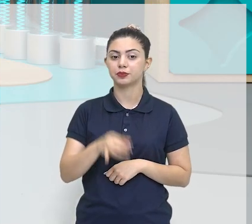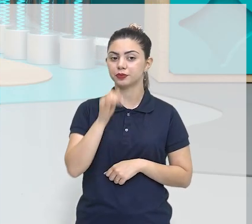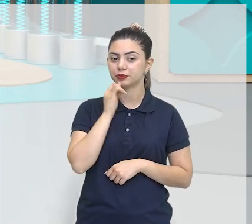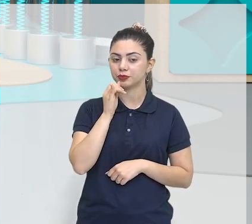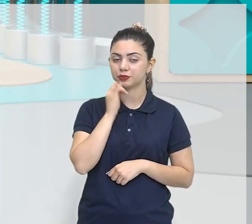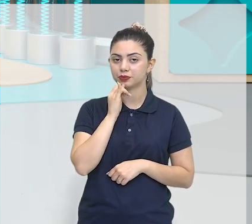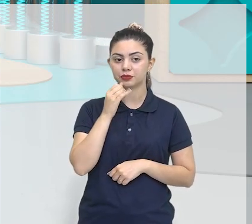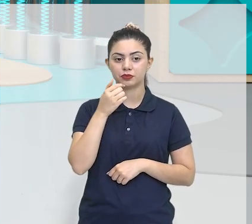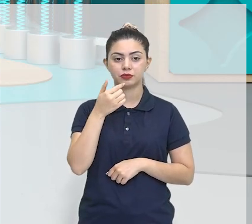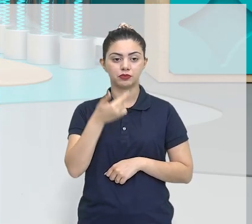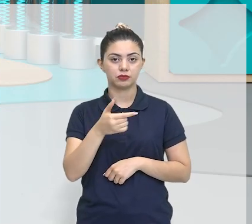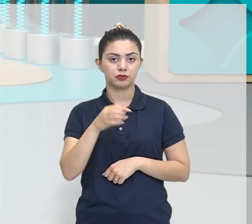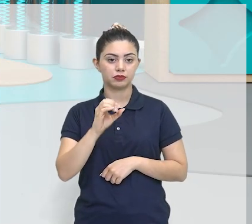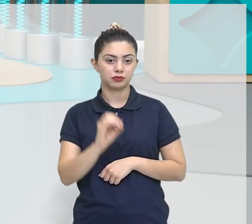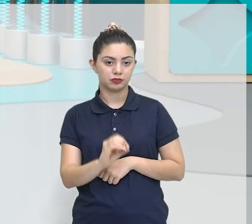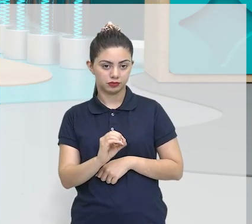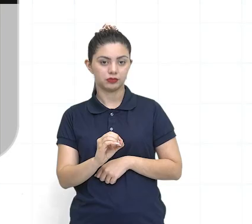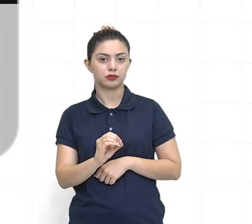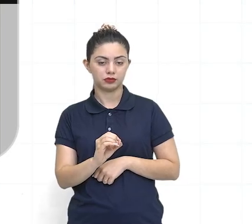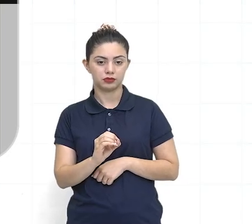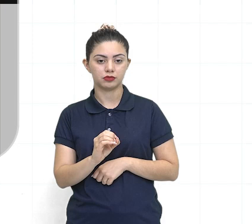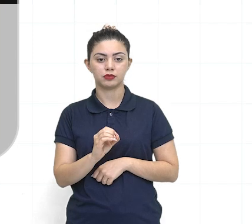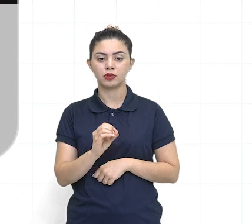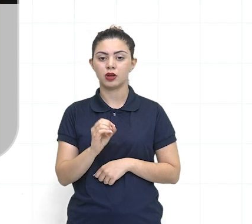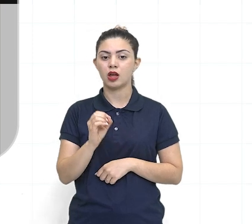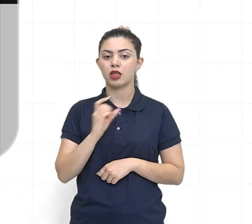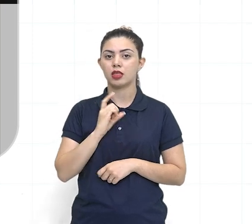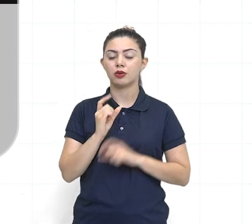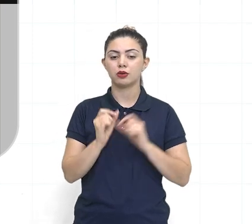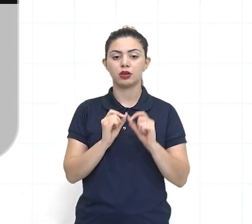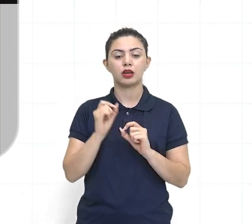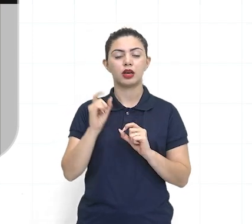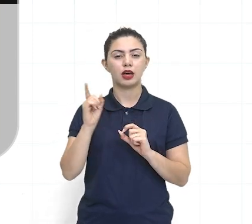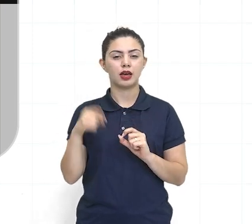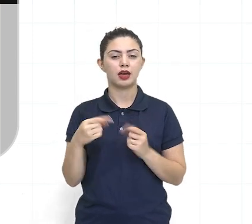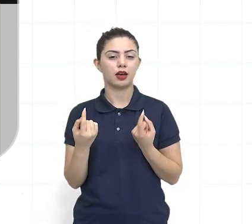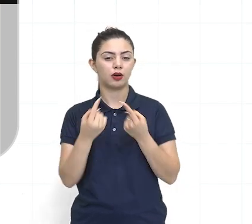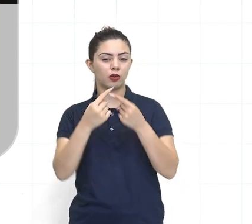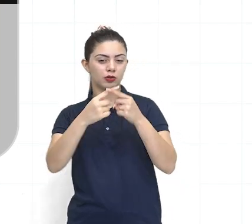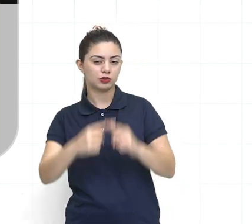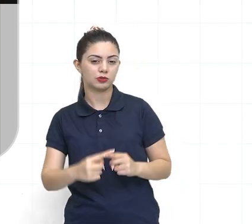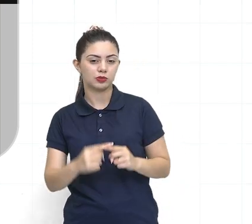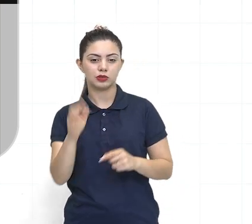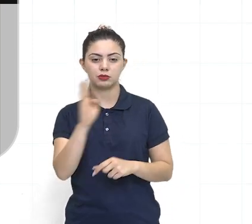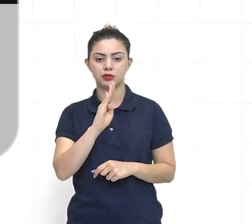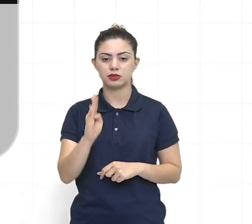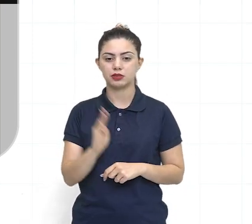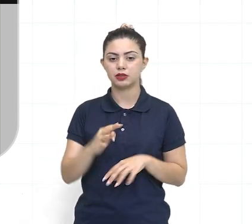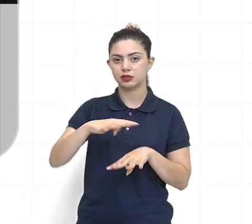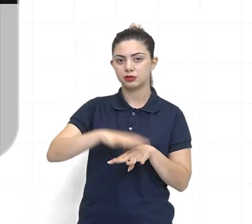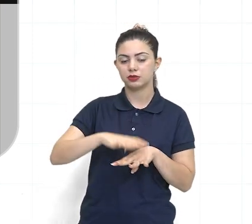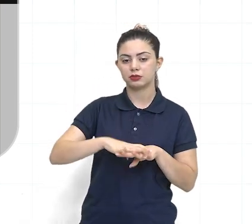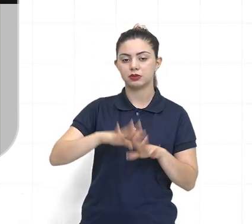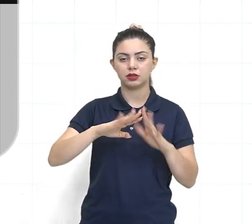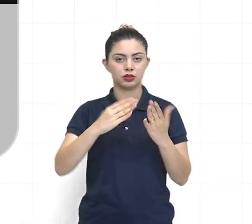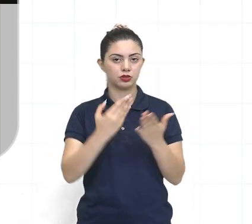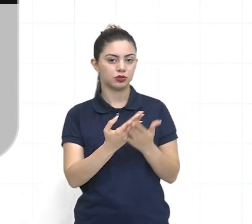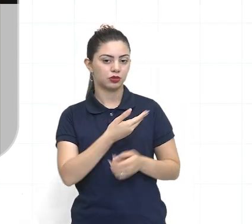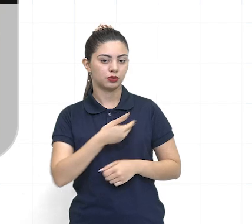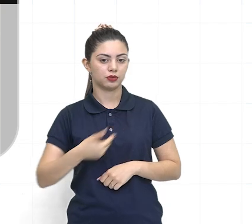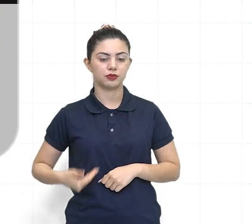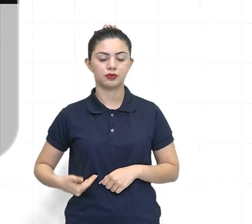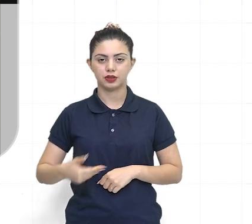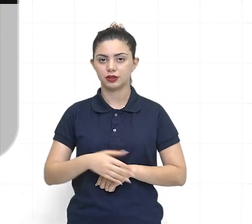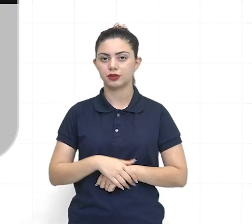20ª Olimpíada Brasileira de Matemática nas escolas públicas.